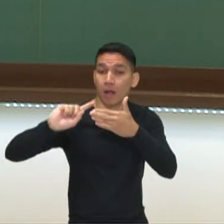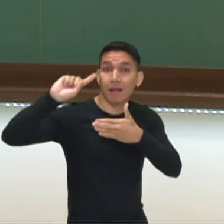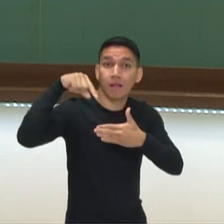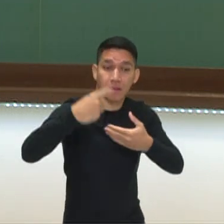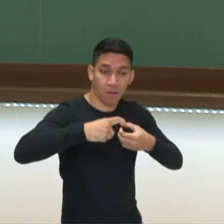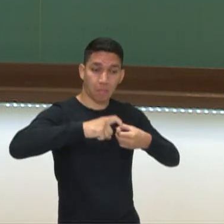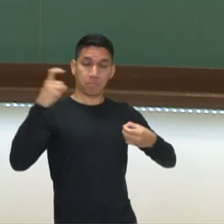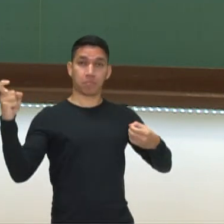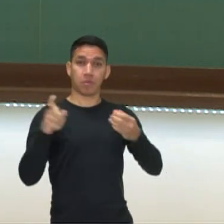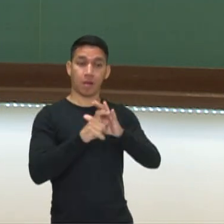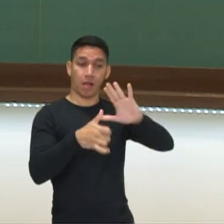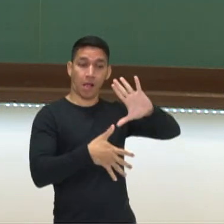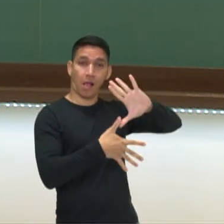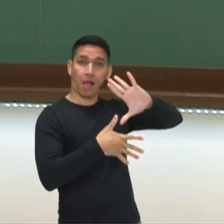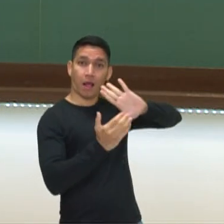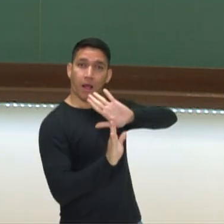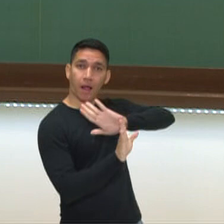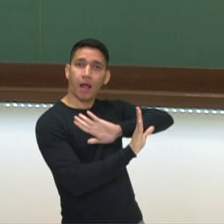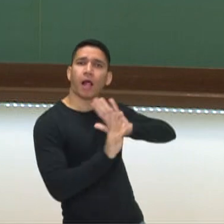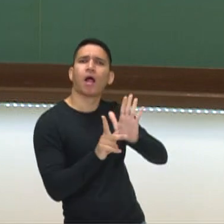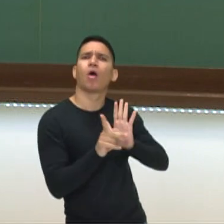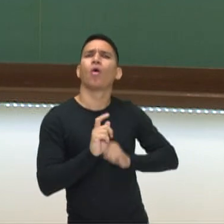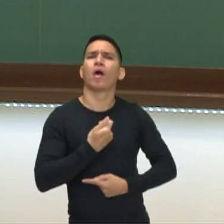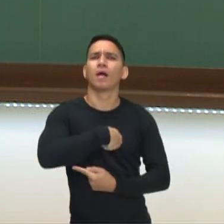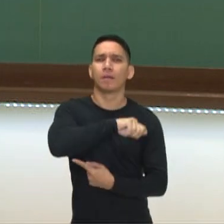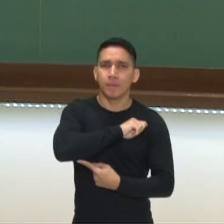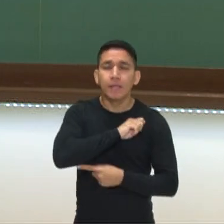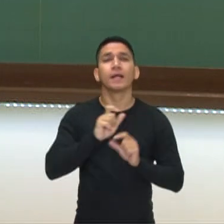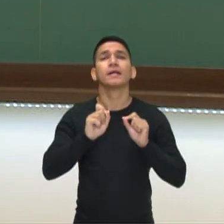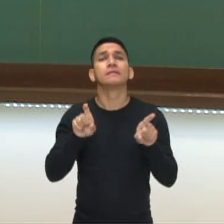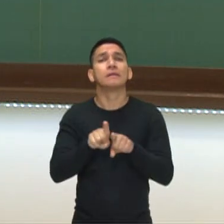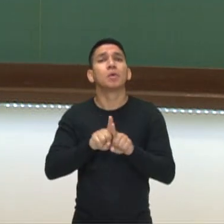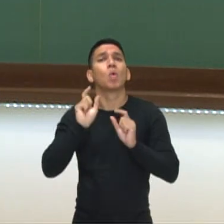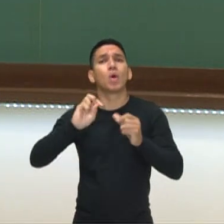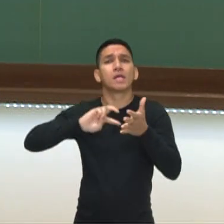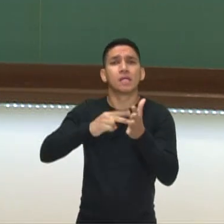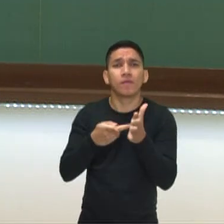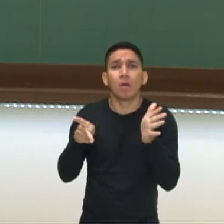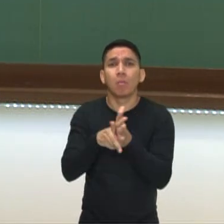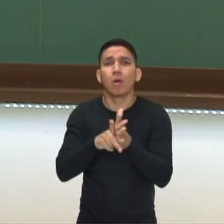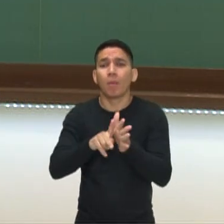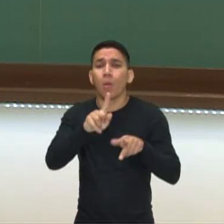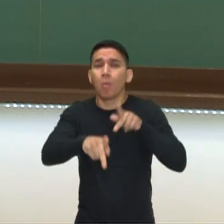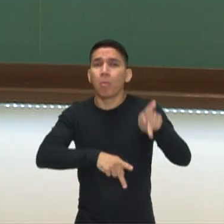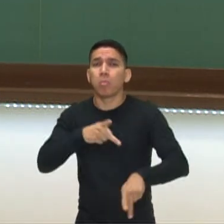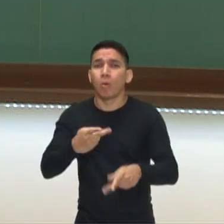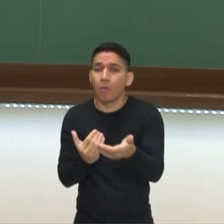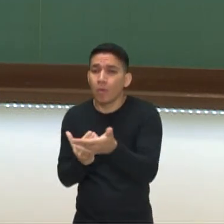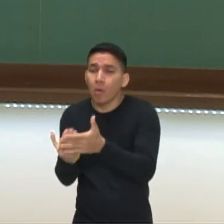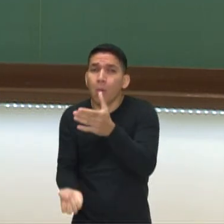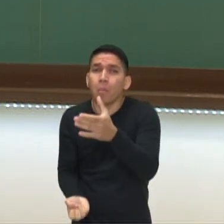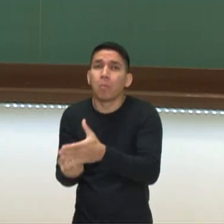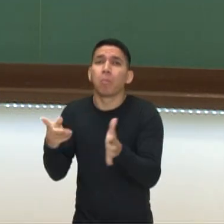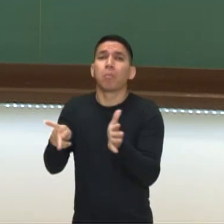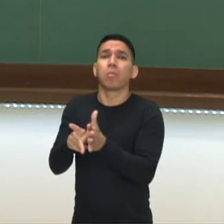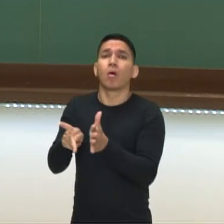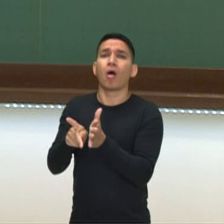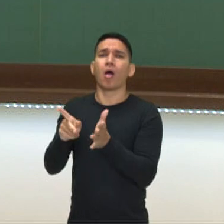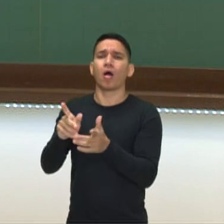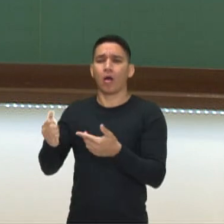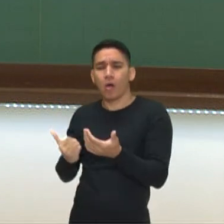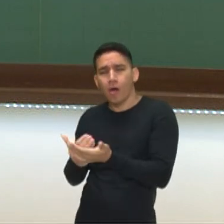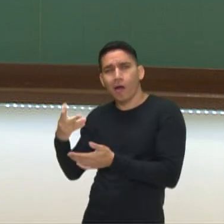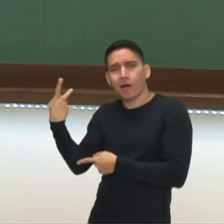na América Espanhola, principalmente o que isso significou para os povos originários e para os povos